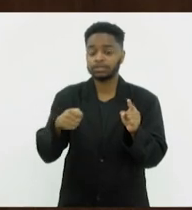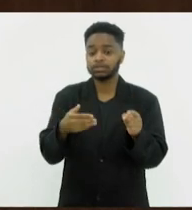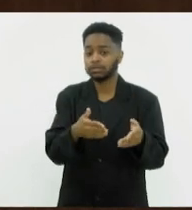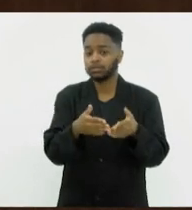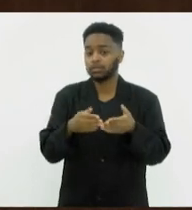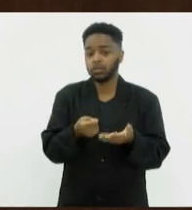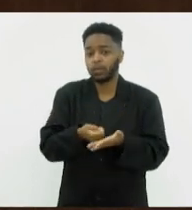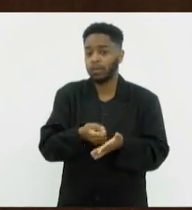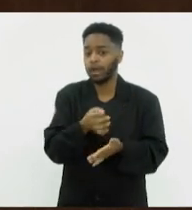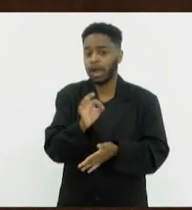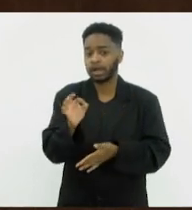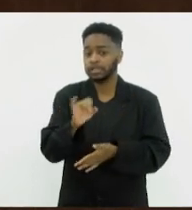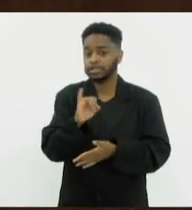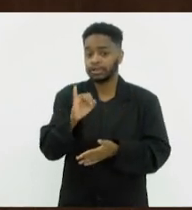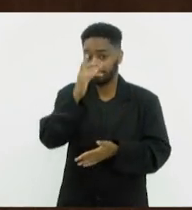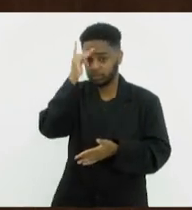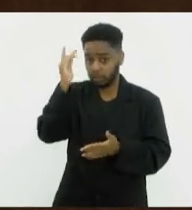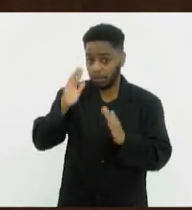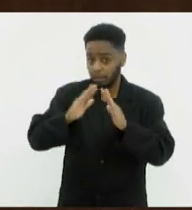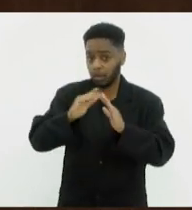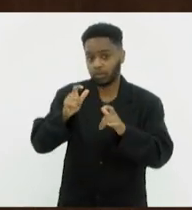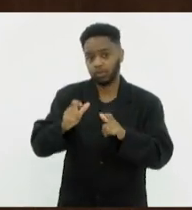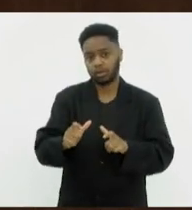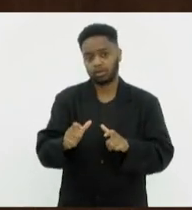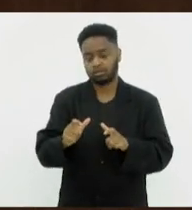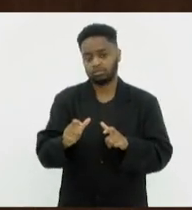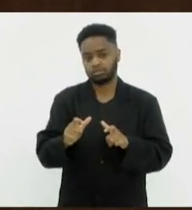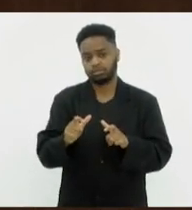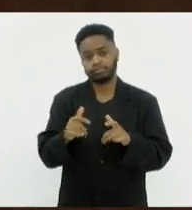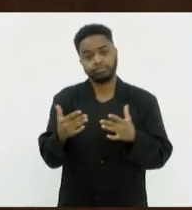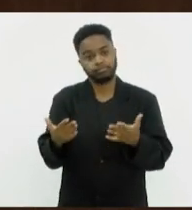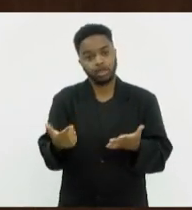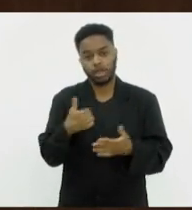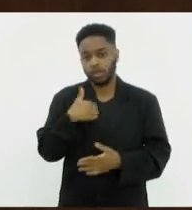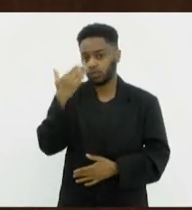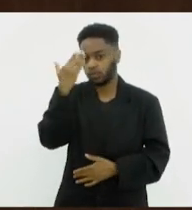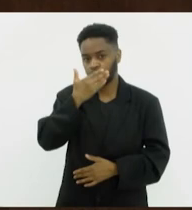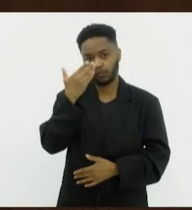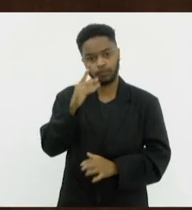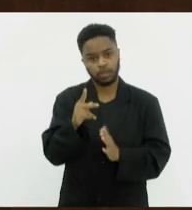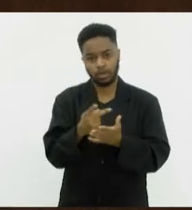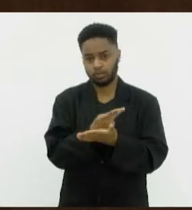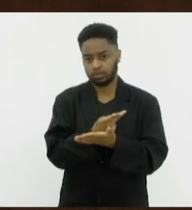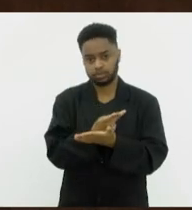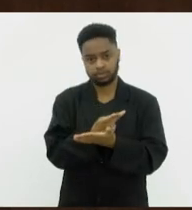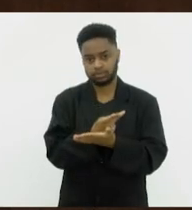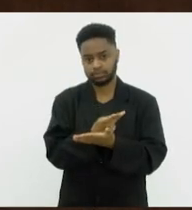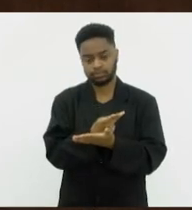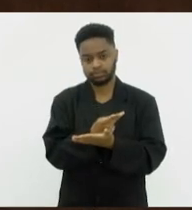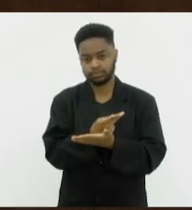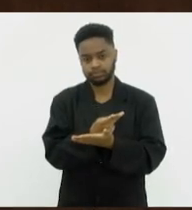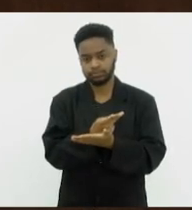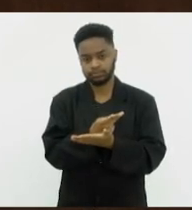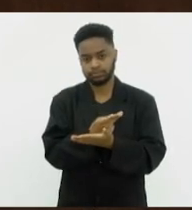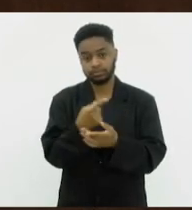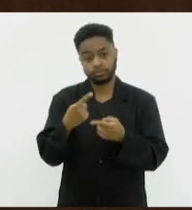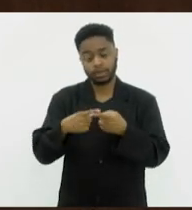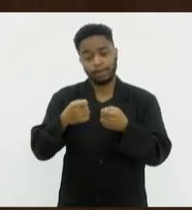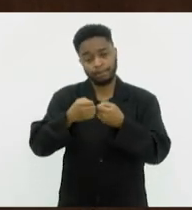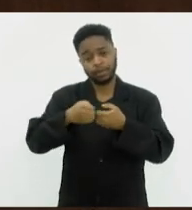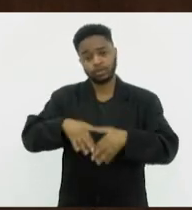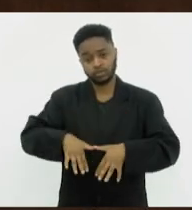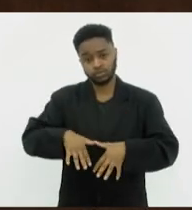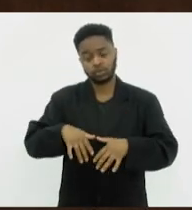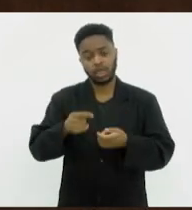os moradores daquele município. E é isso que eu não estou vendo acontecer, de forma que está prejudicando muito